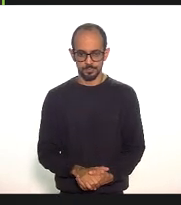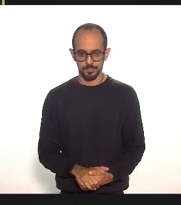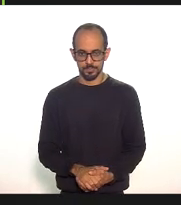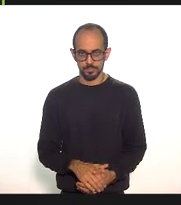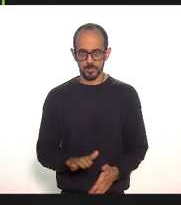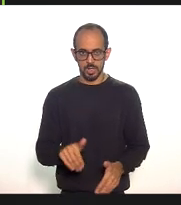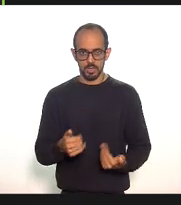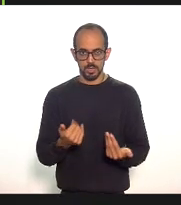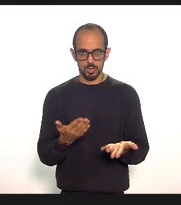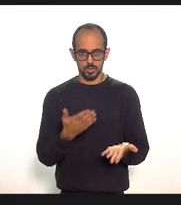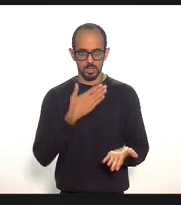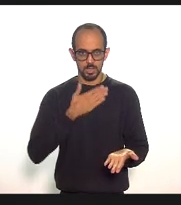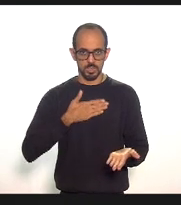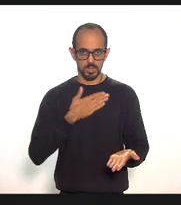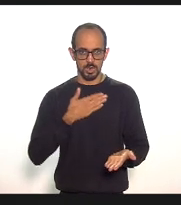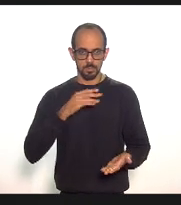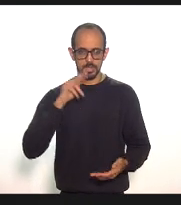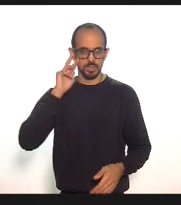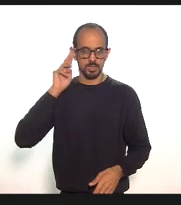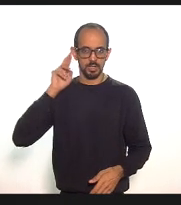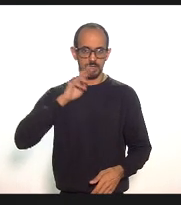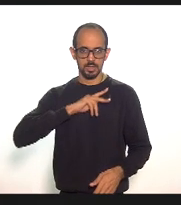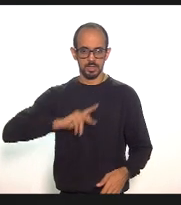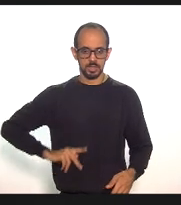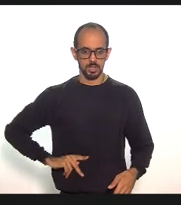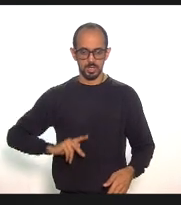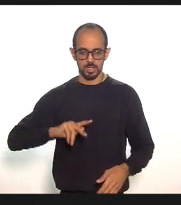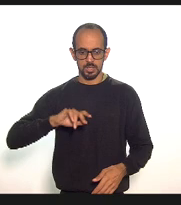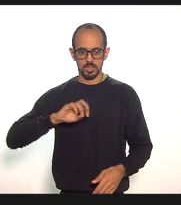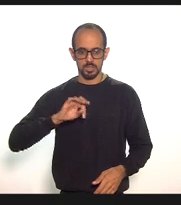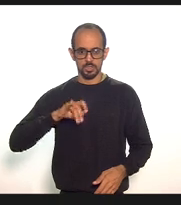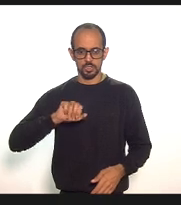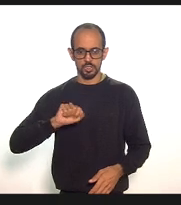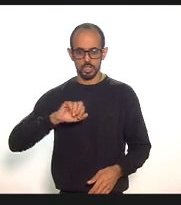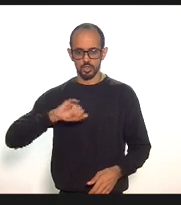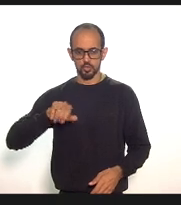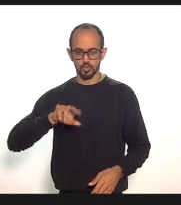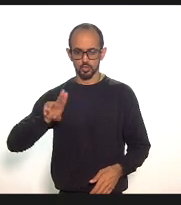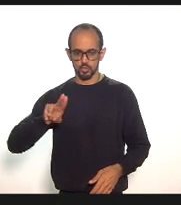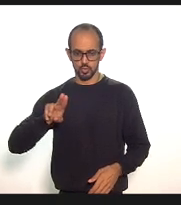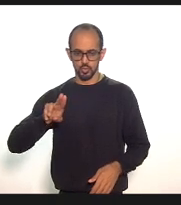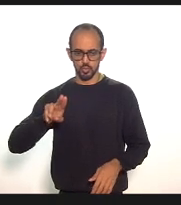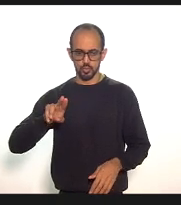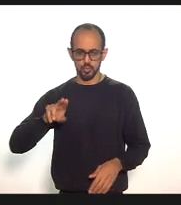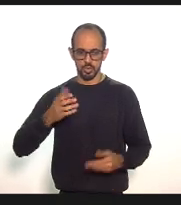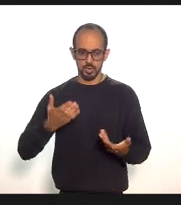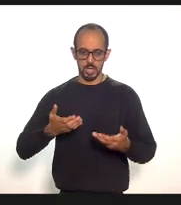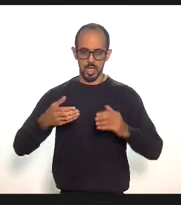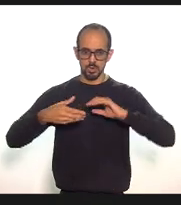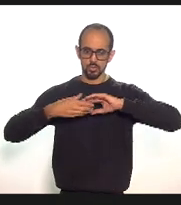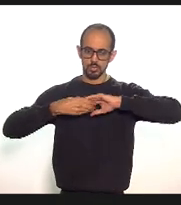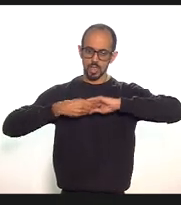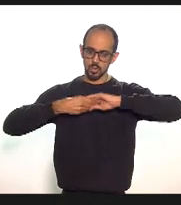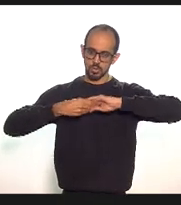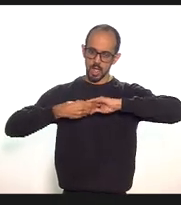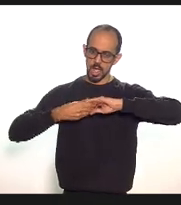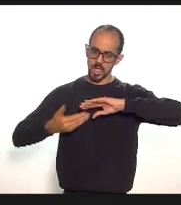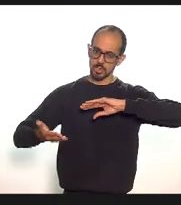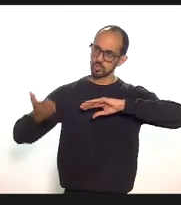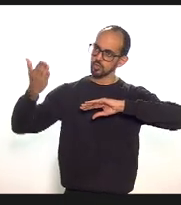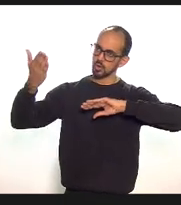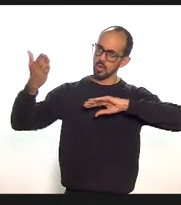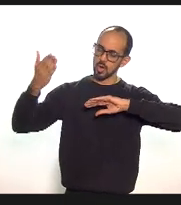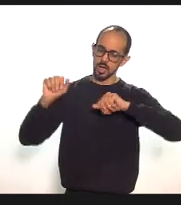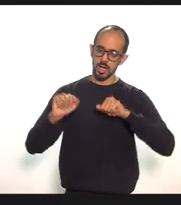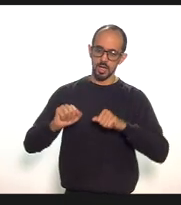Querida presidenta Tia Ju, eu quero primeiro saudar Vossa Excelência na cadeira de